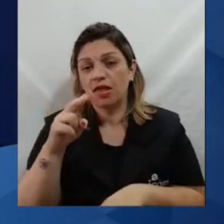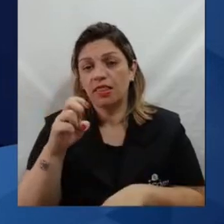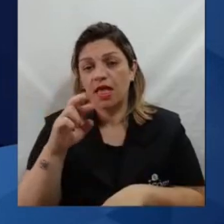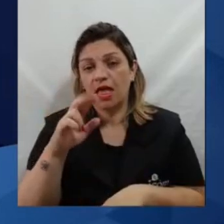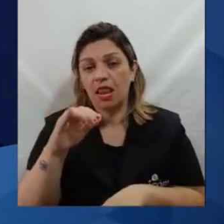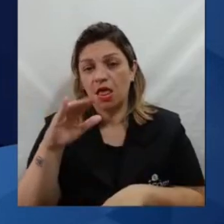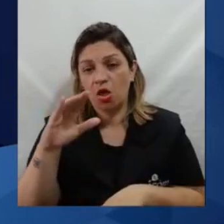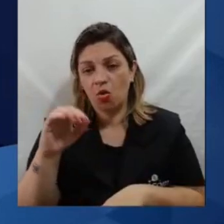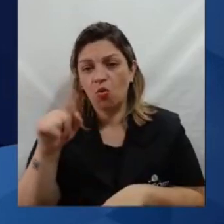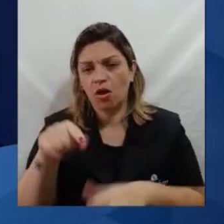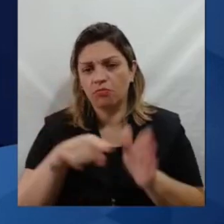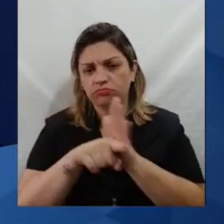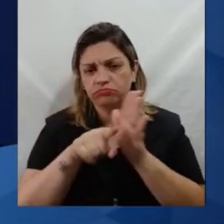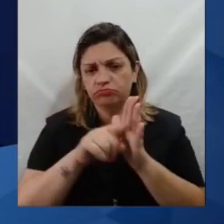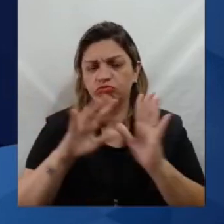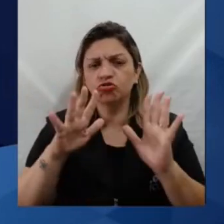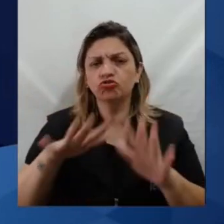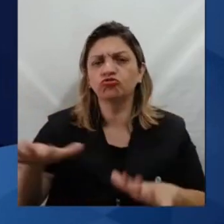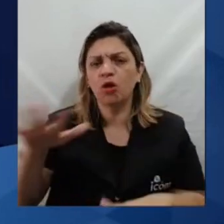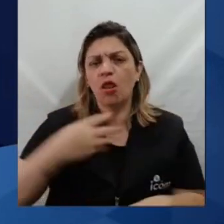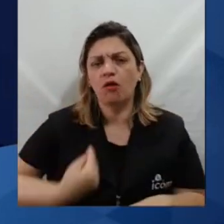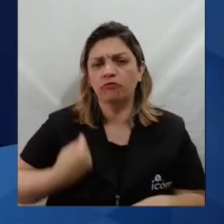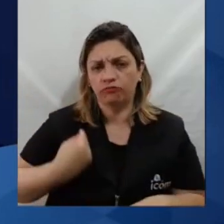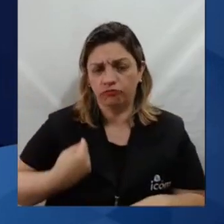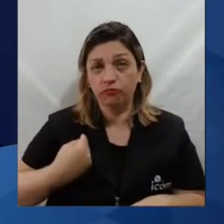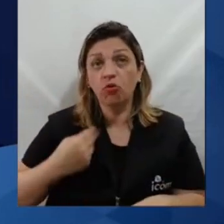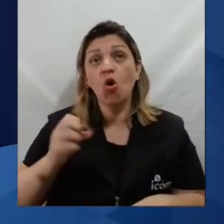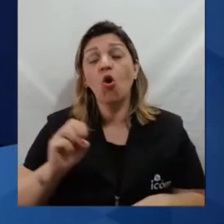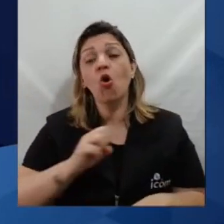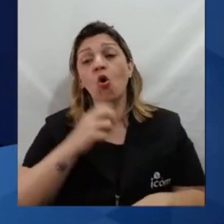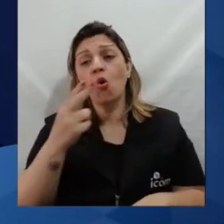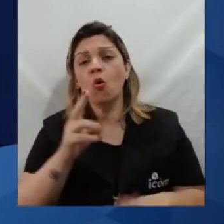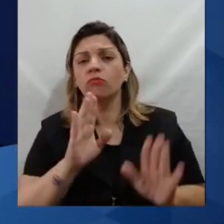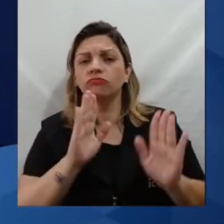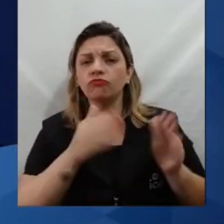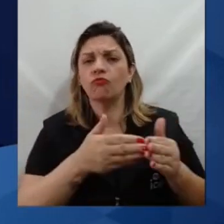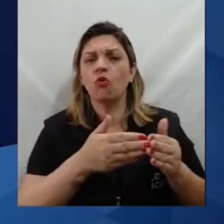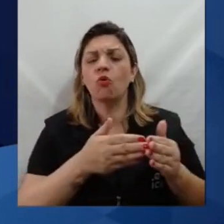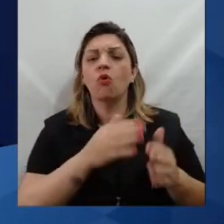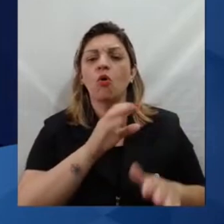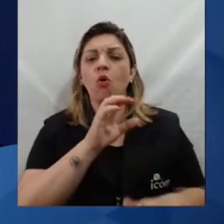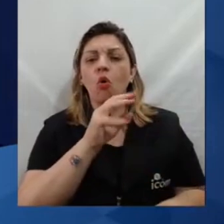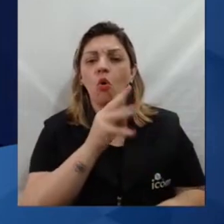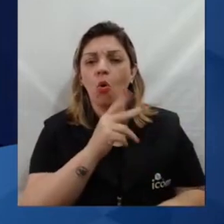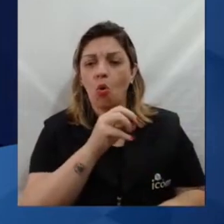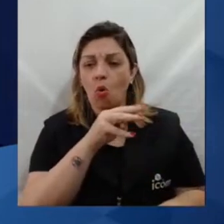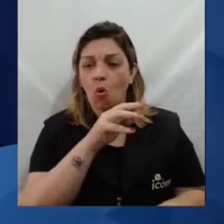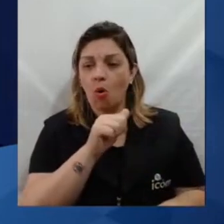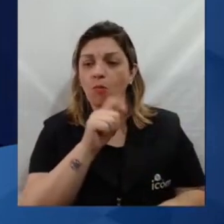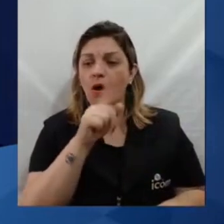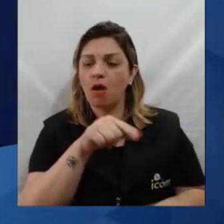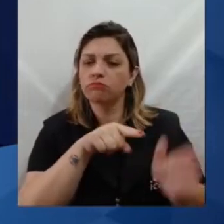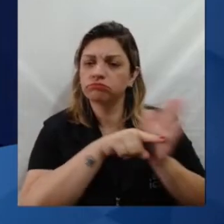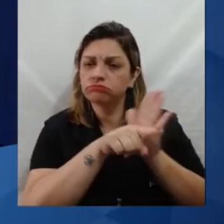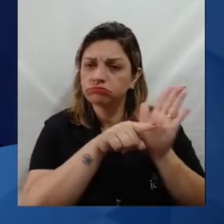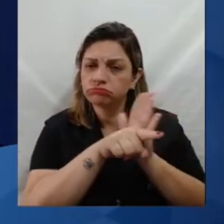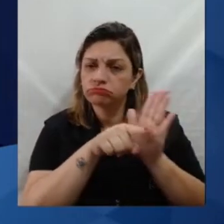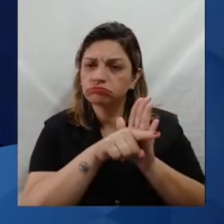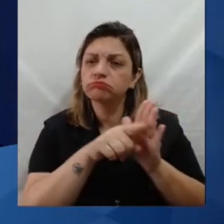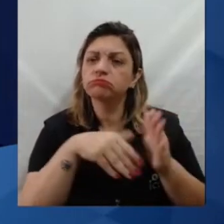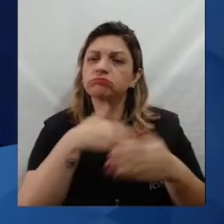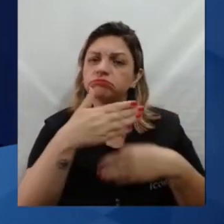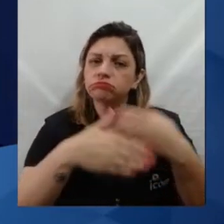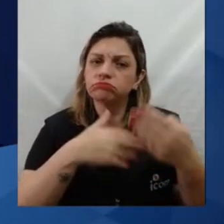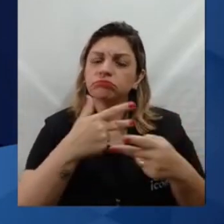de qualidade de vida, ou eles podem ser específicos, como o OMAC e o IKDC, que são questionários para as funcionalidades de